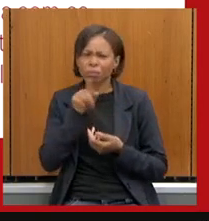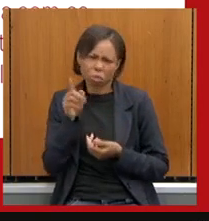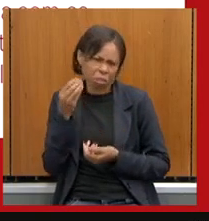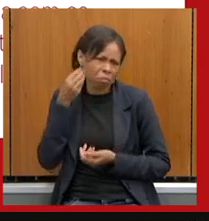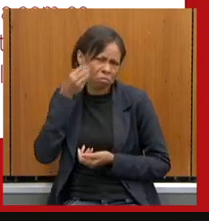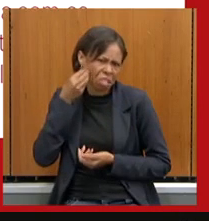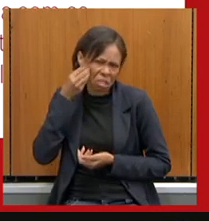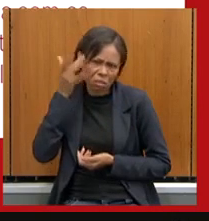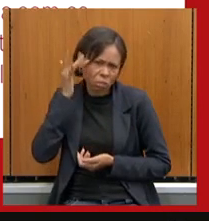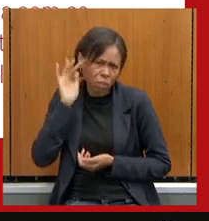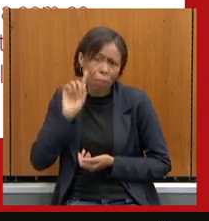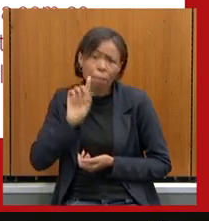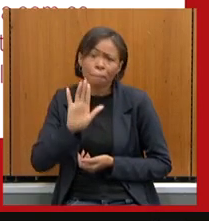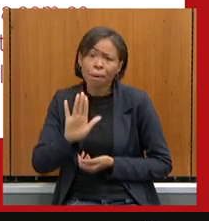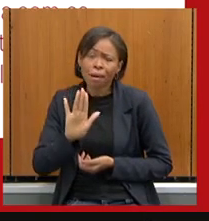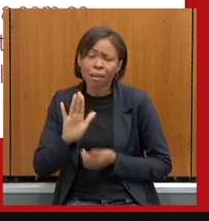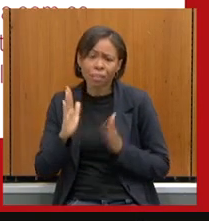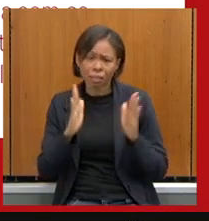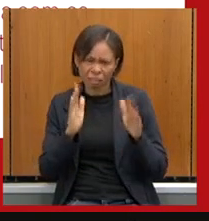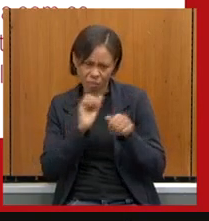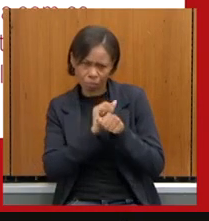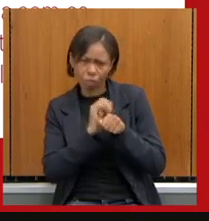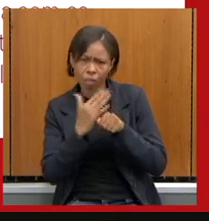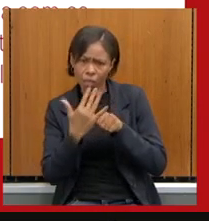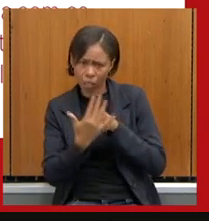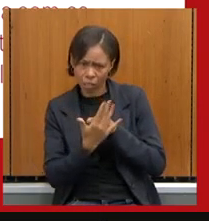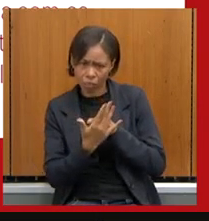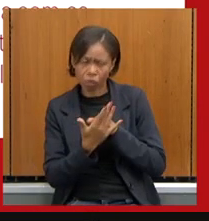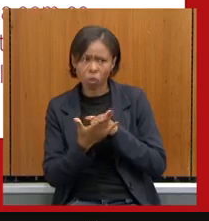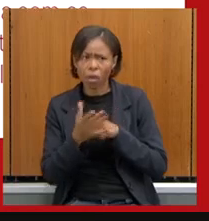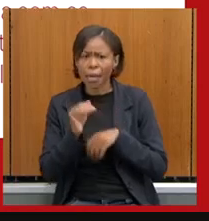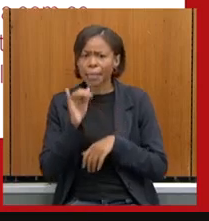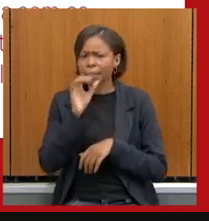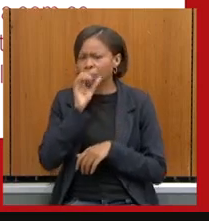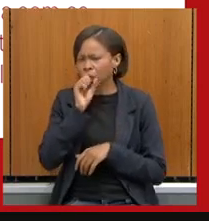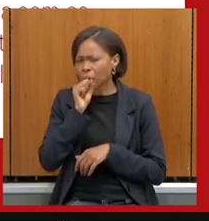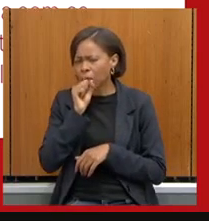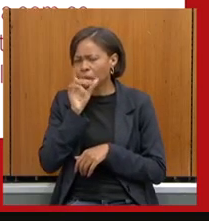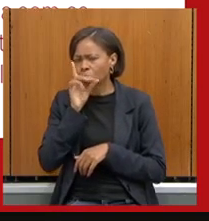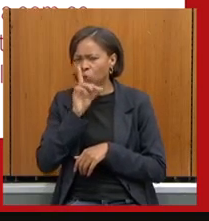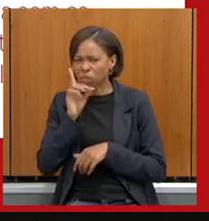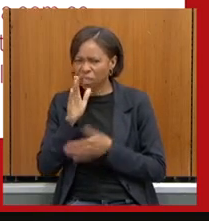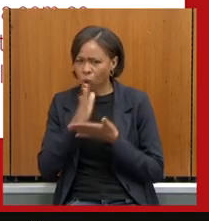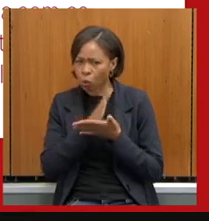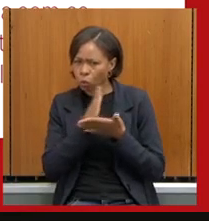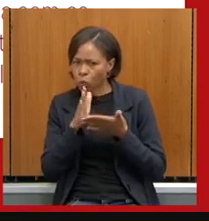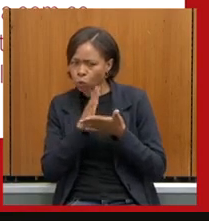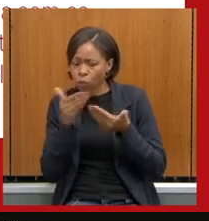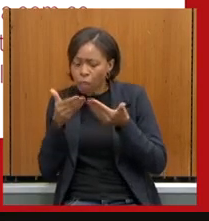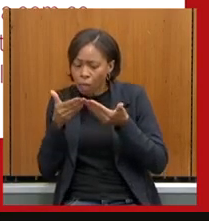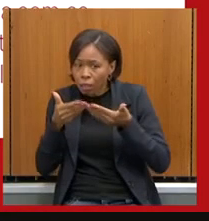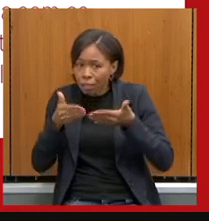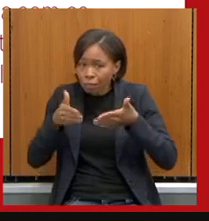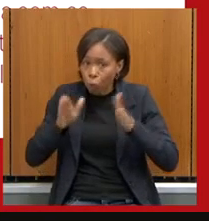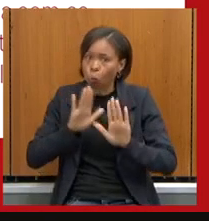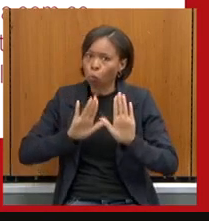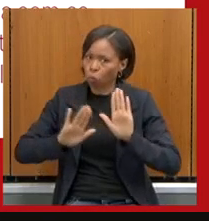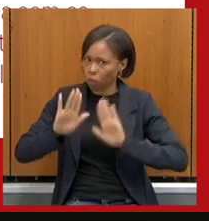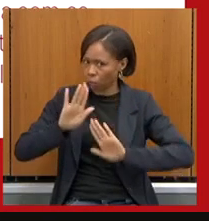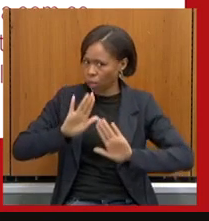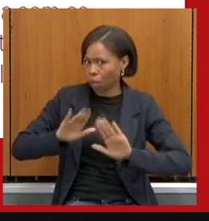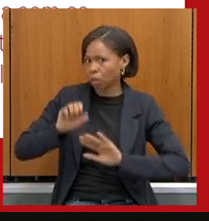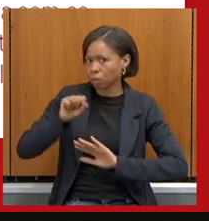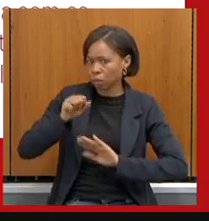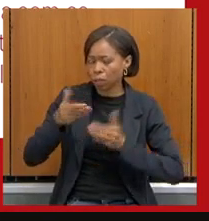mas durante a pandemia, os finais de semana, quando pôde abrir, e com muito cuidado, com muito critério que o setor tem,